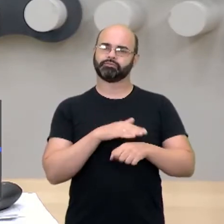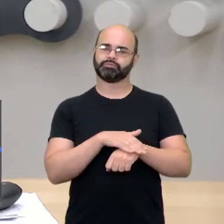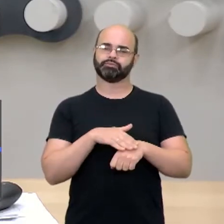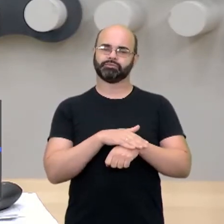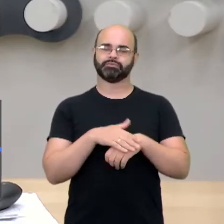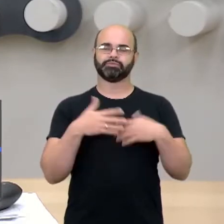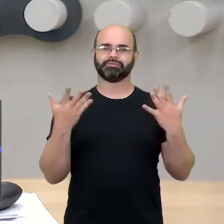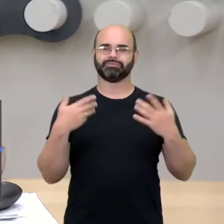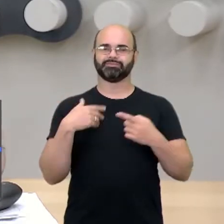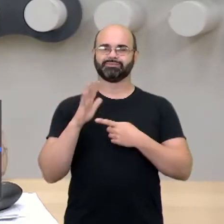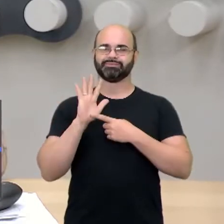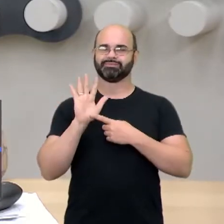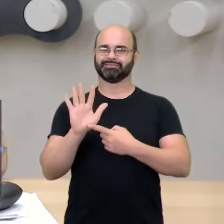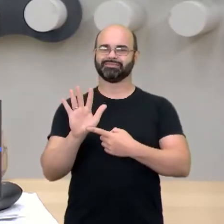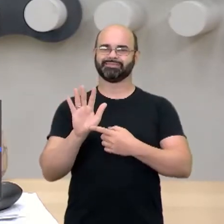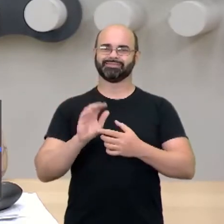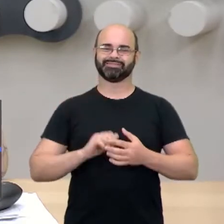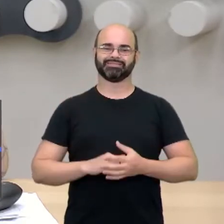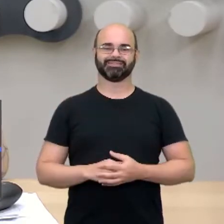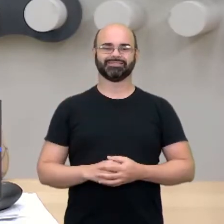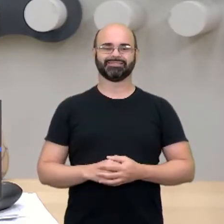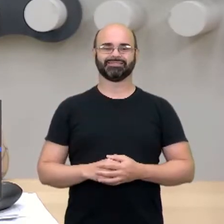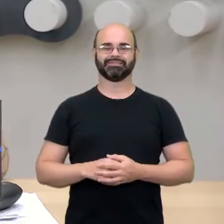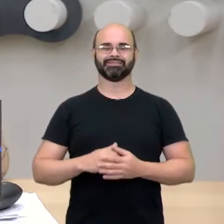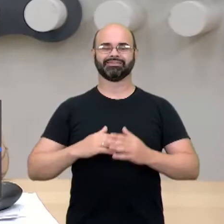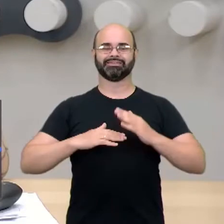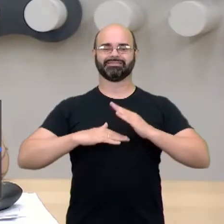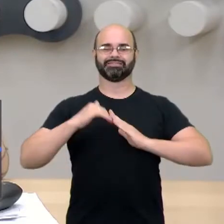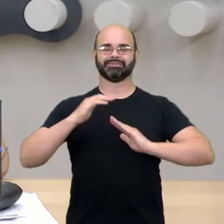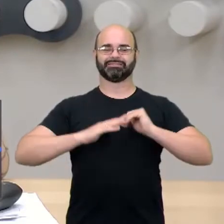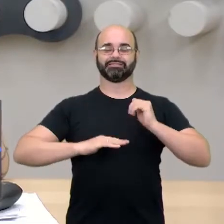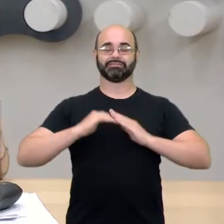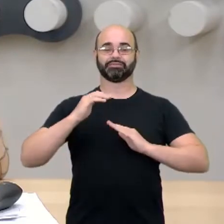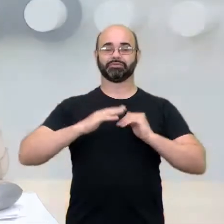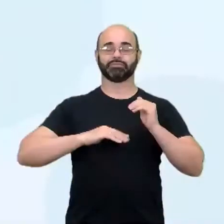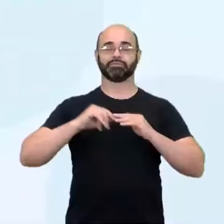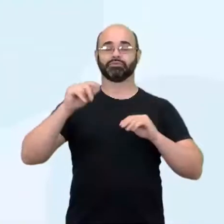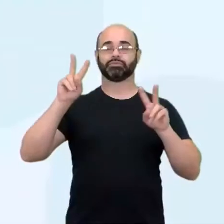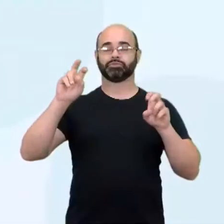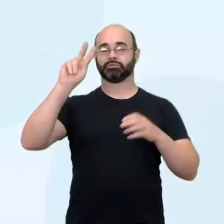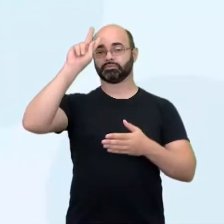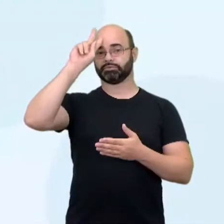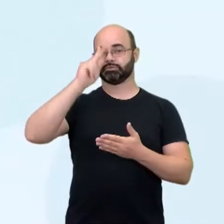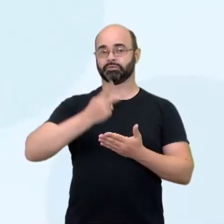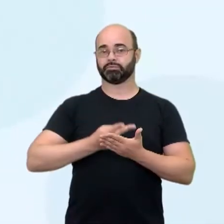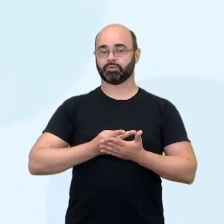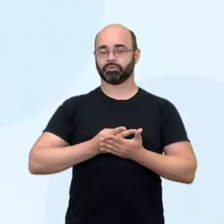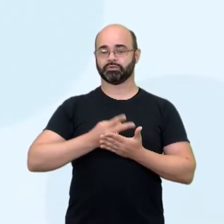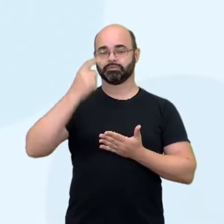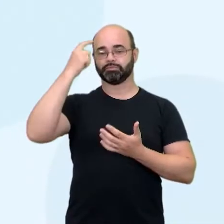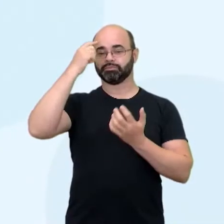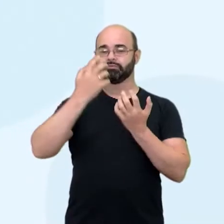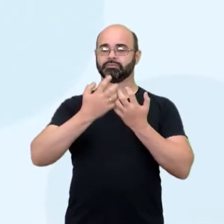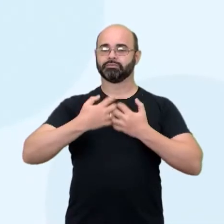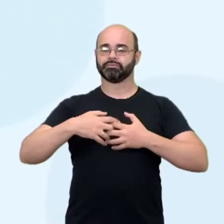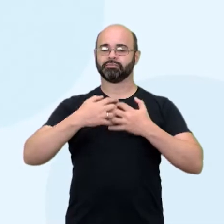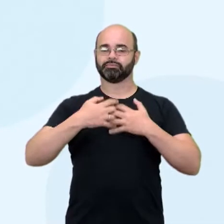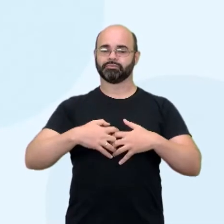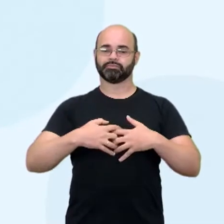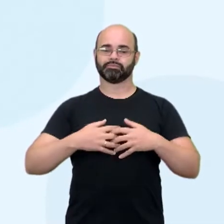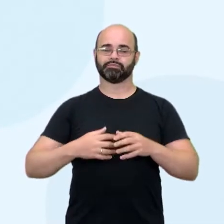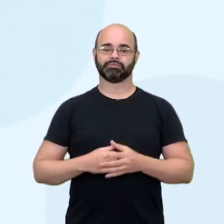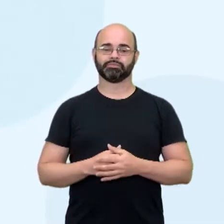enunciar agora é para vocês então é habilidade de elaborar hipóteses selecionar evidências e compor